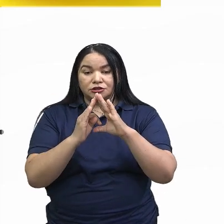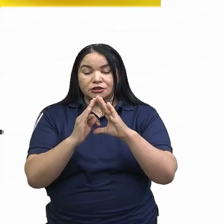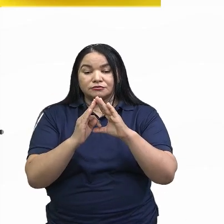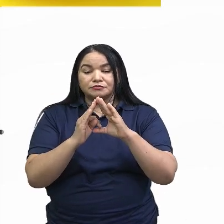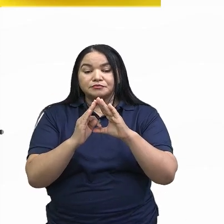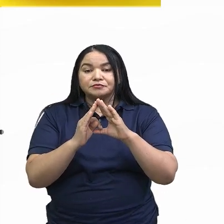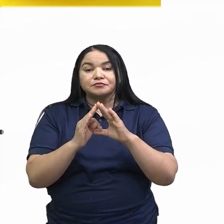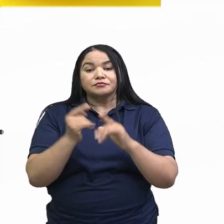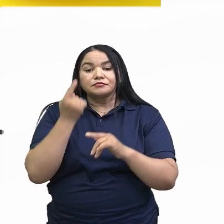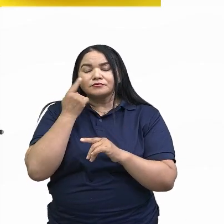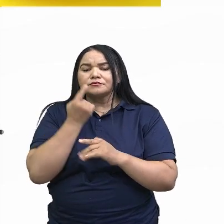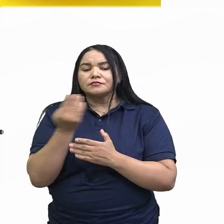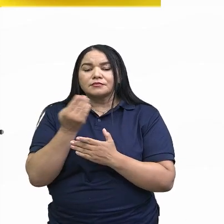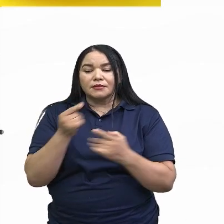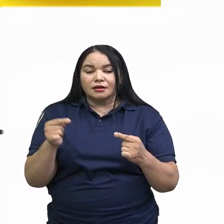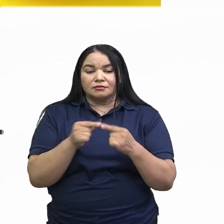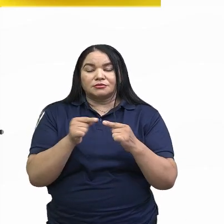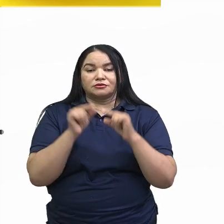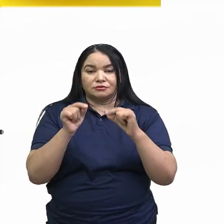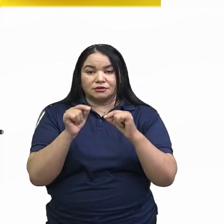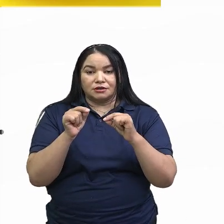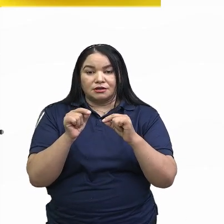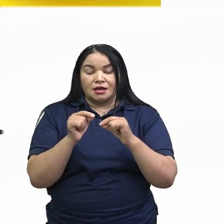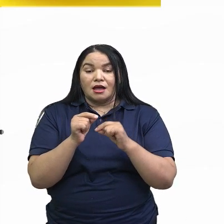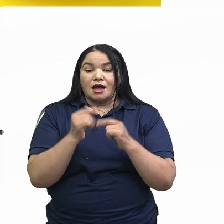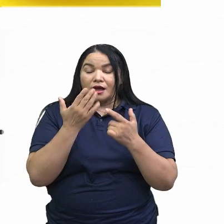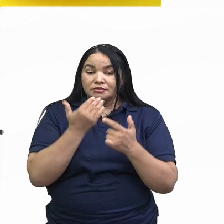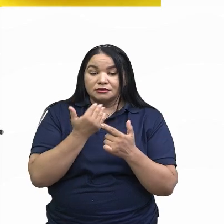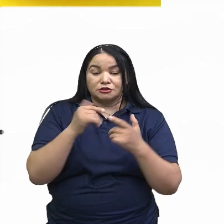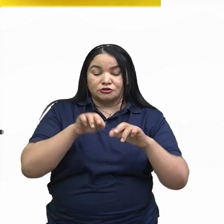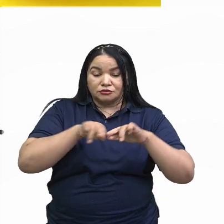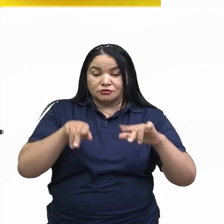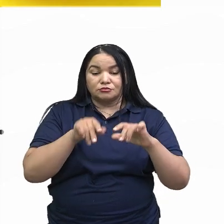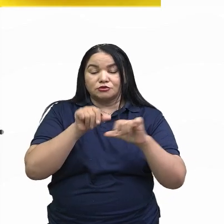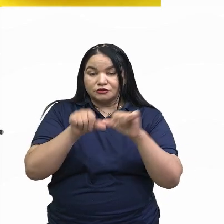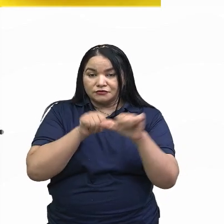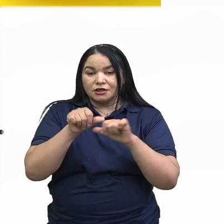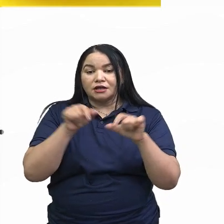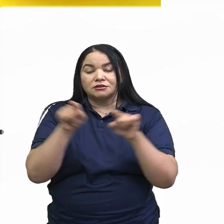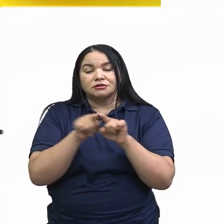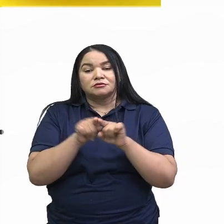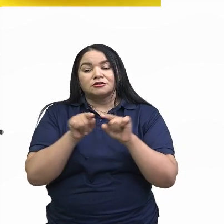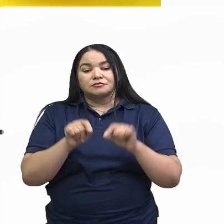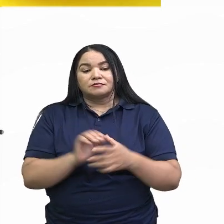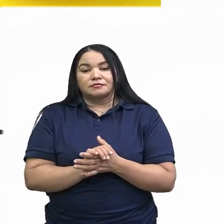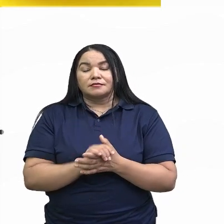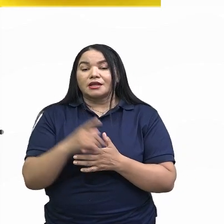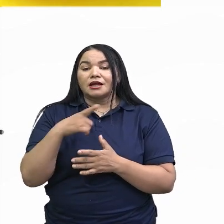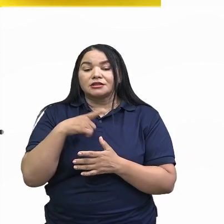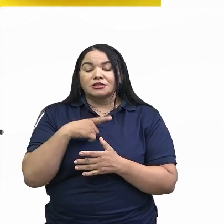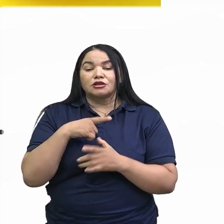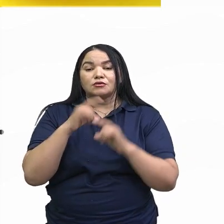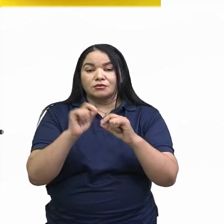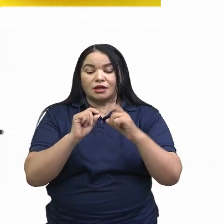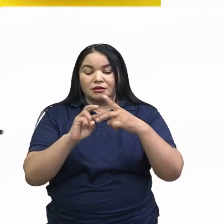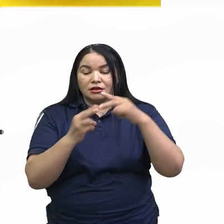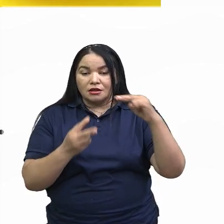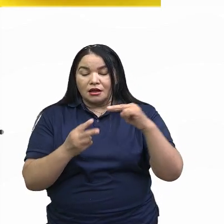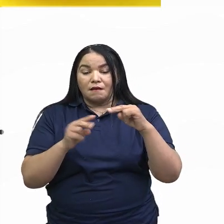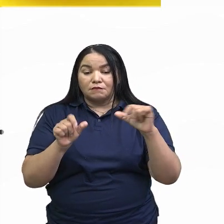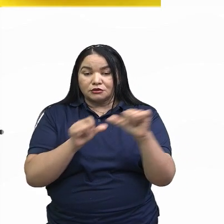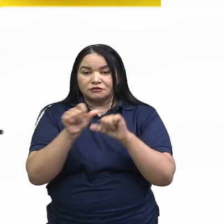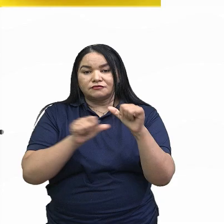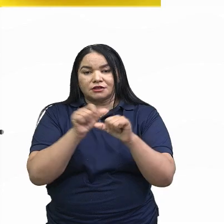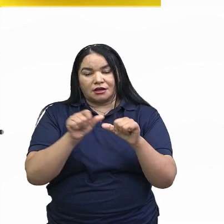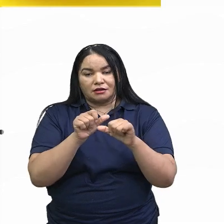né, correspondem aos alimentos que são geneticamente modificados, ou seja, são aqueles em que o DNA ele é modificado. E